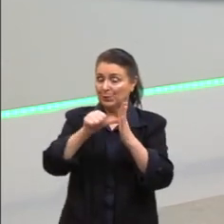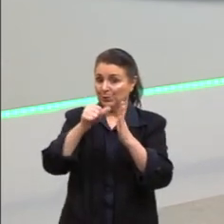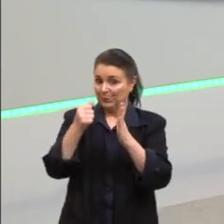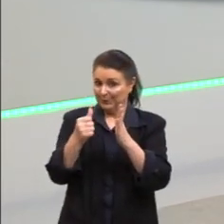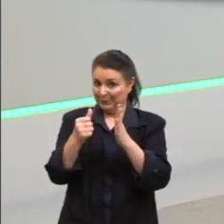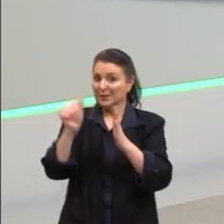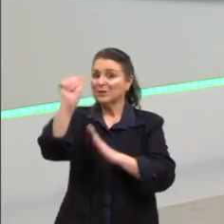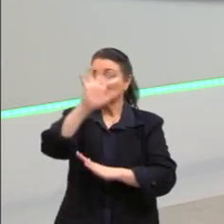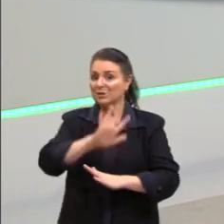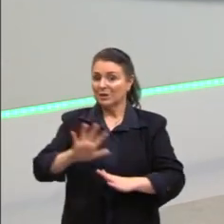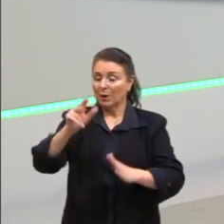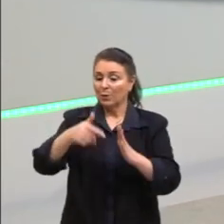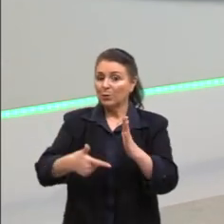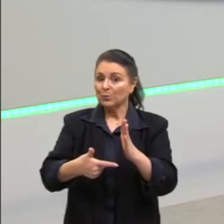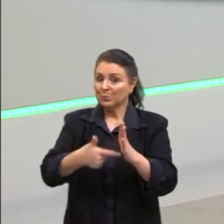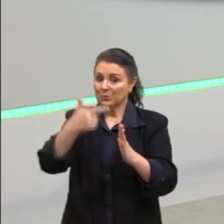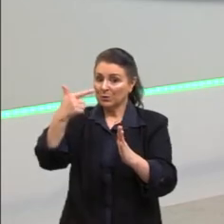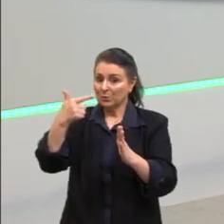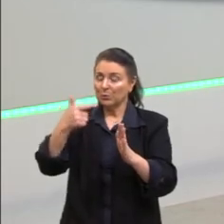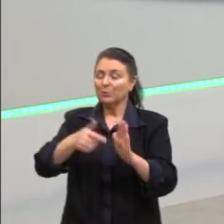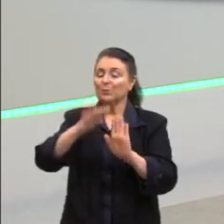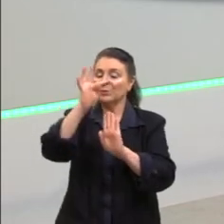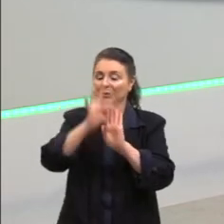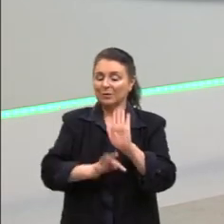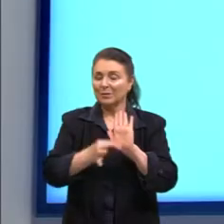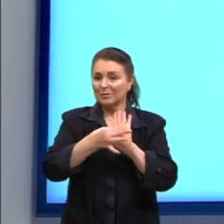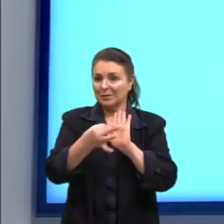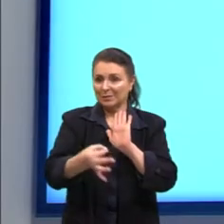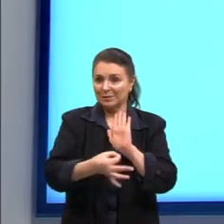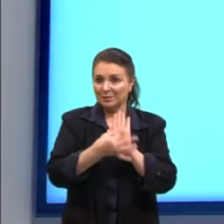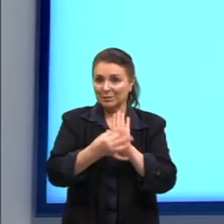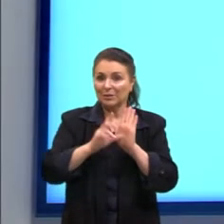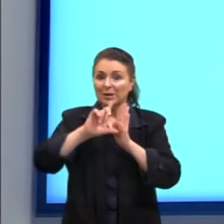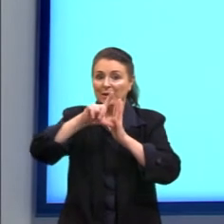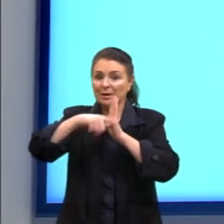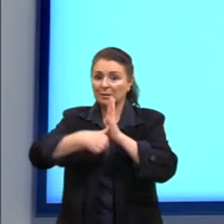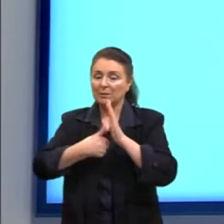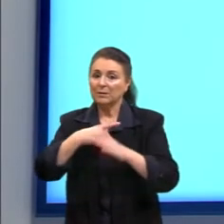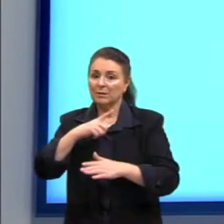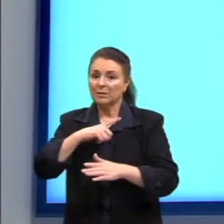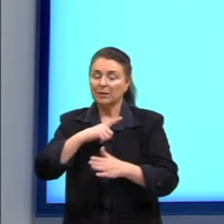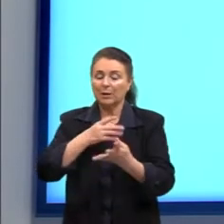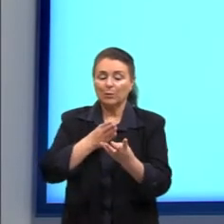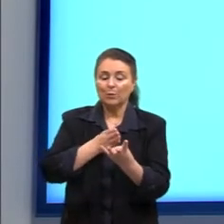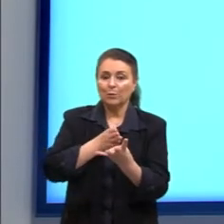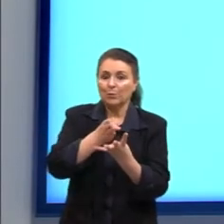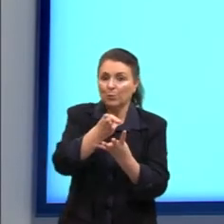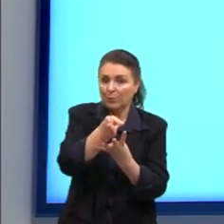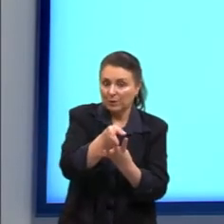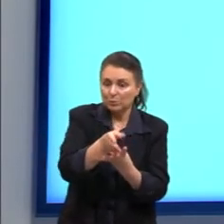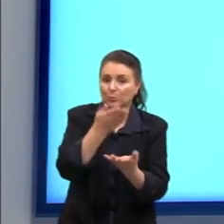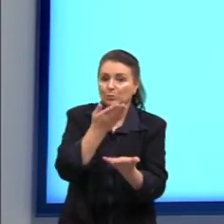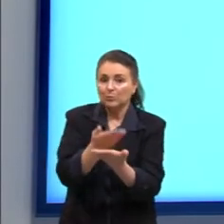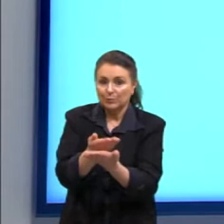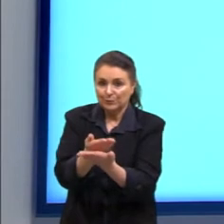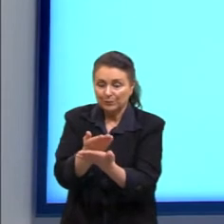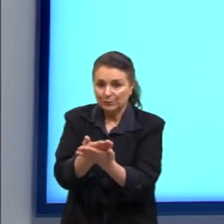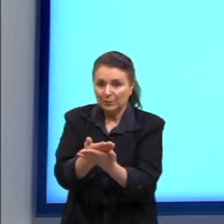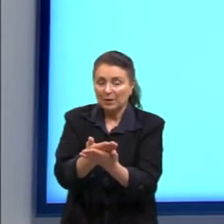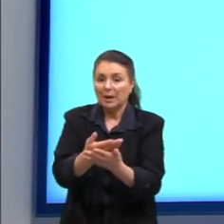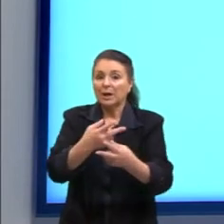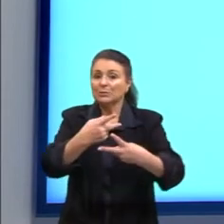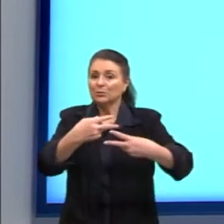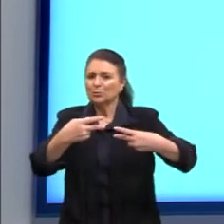de texto focando aí em textos argumentativos. Depois a gente tem o eixo dos estudos dos